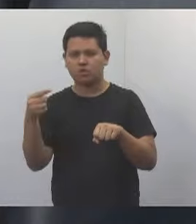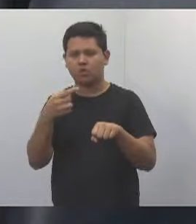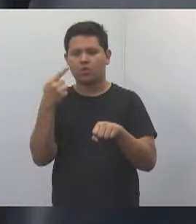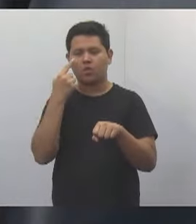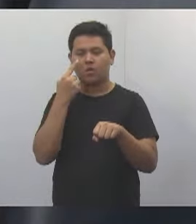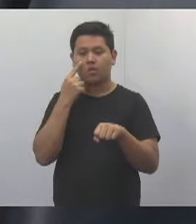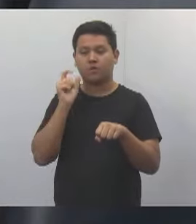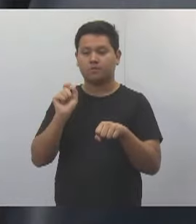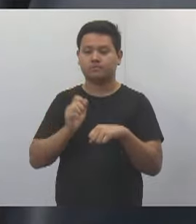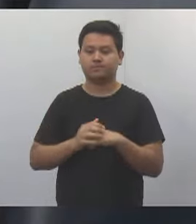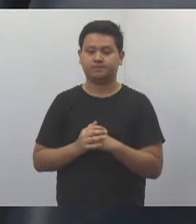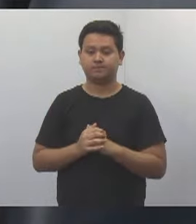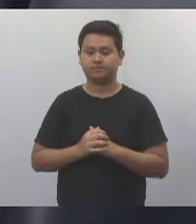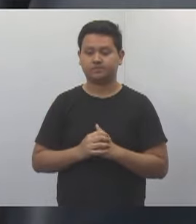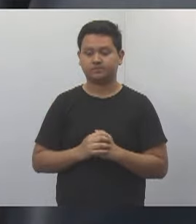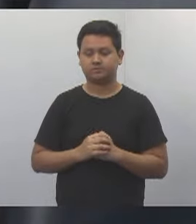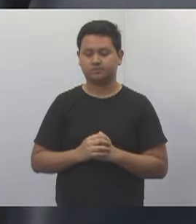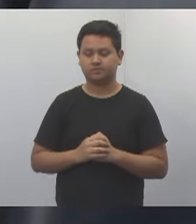com aquelas...